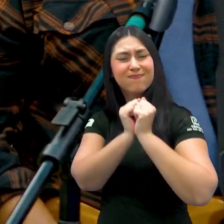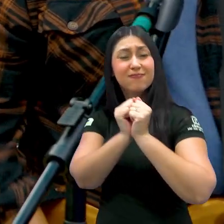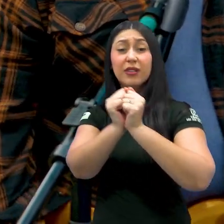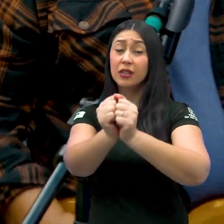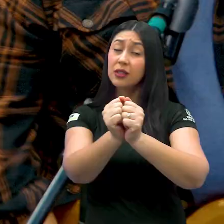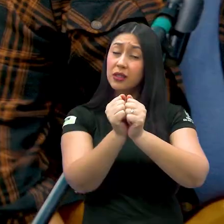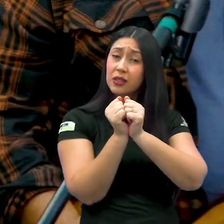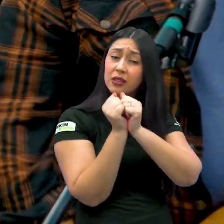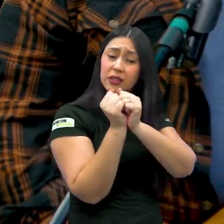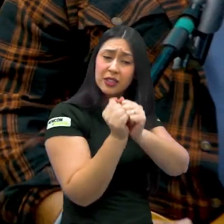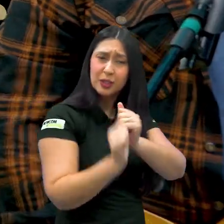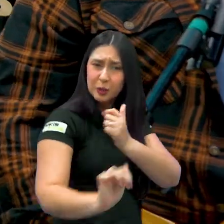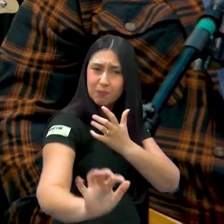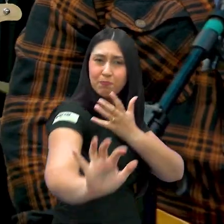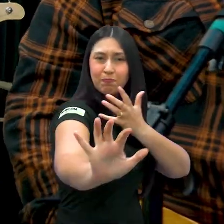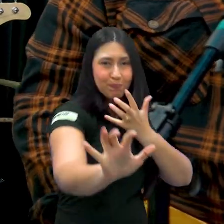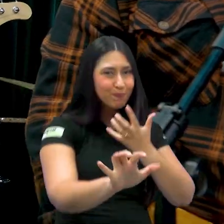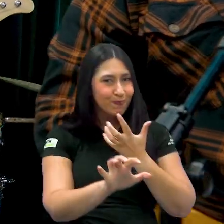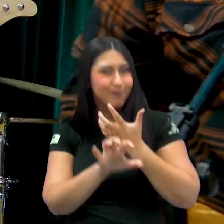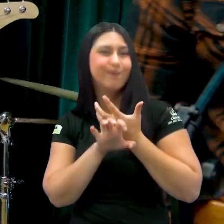você perto de mim.